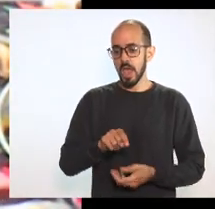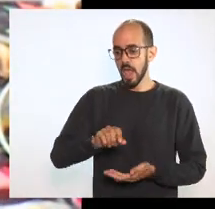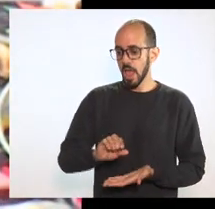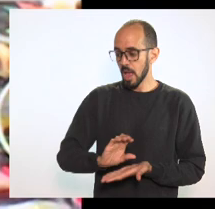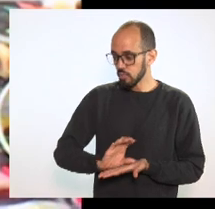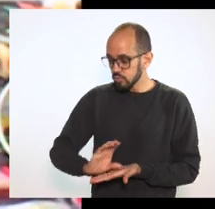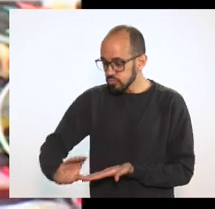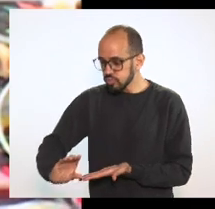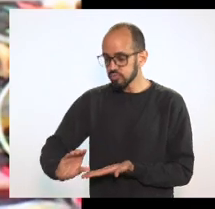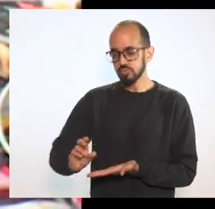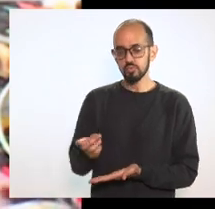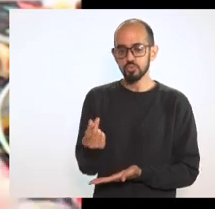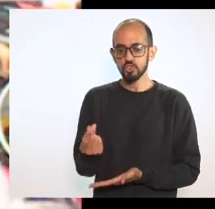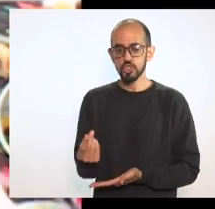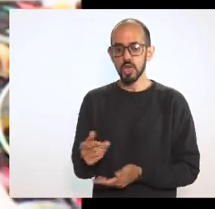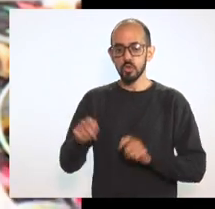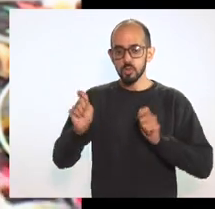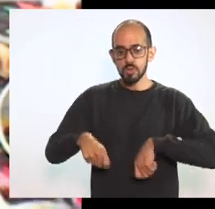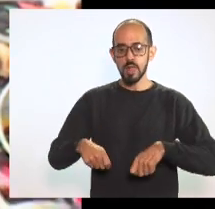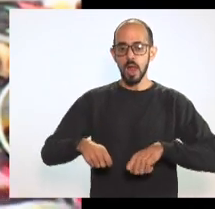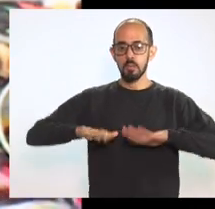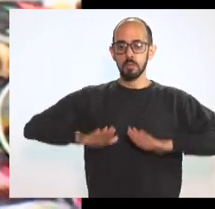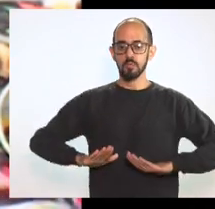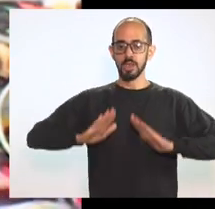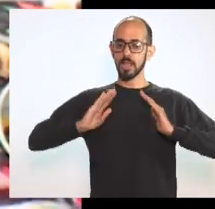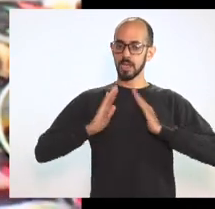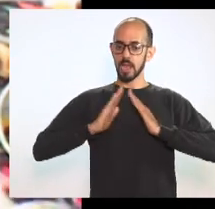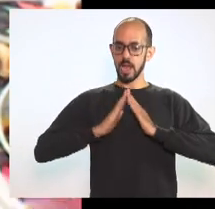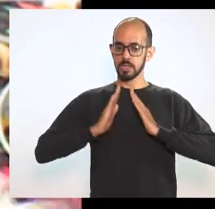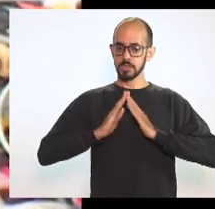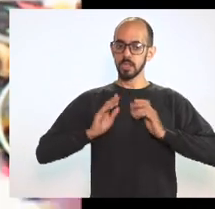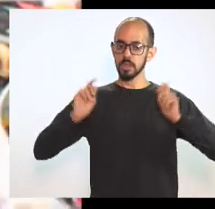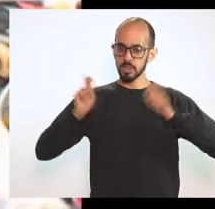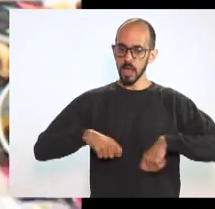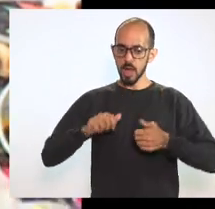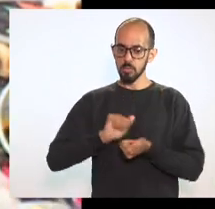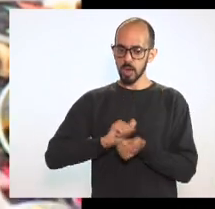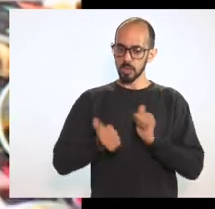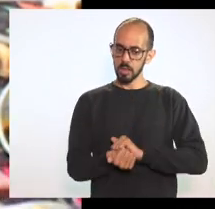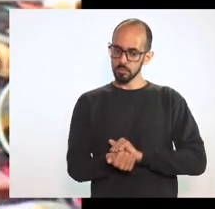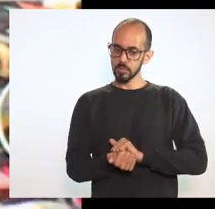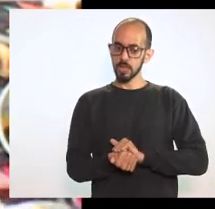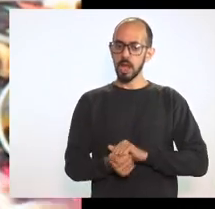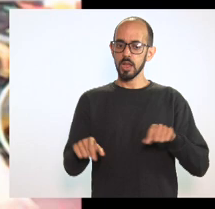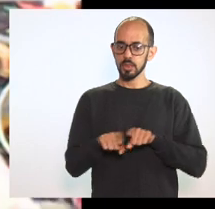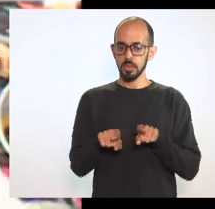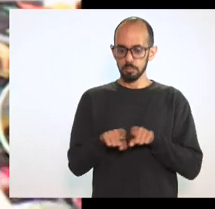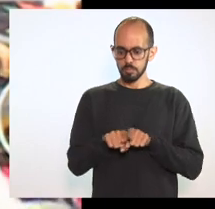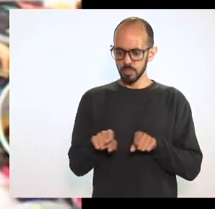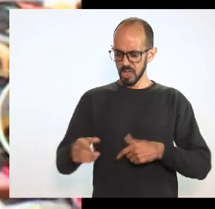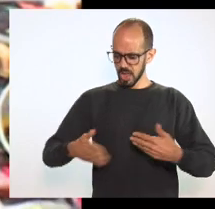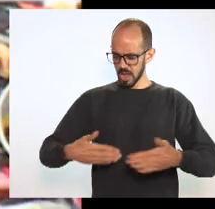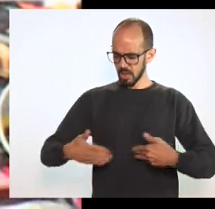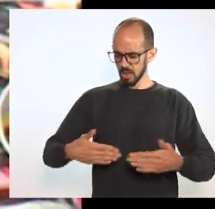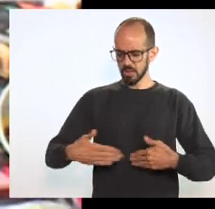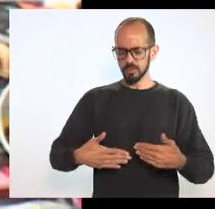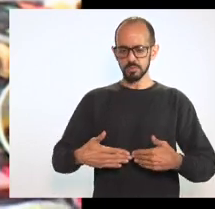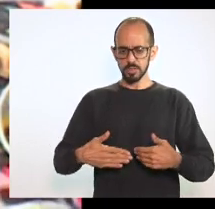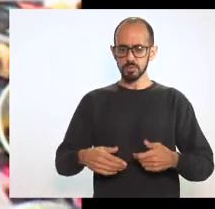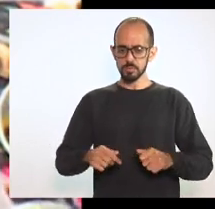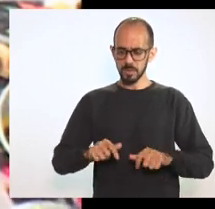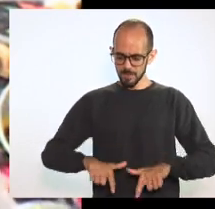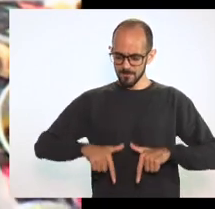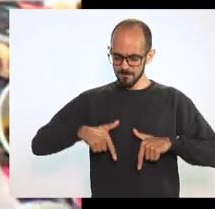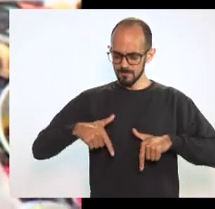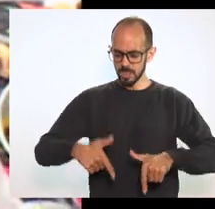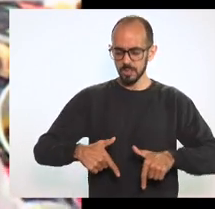ficar em casa, condições de enfrentar a pandemia, é a adaptação do nosso parque produtivo para enfrentar um momento como esse que a gente está